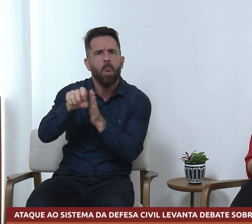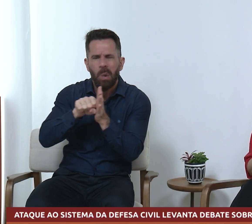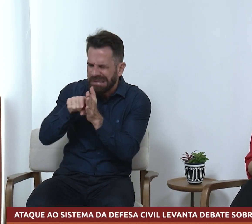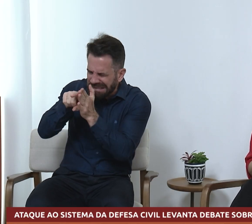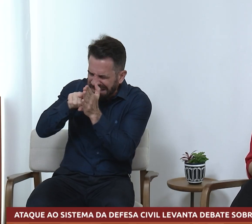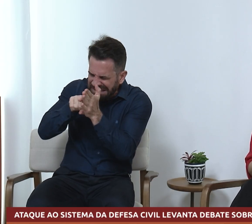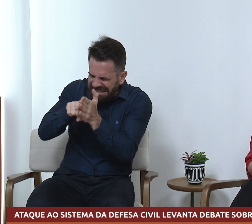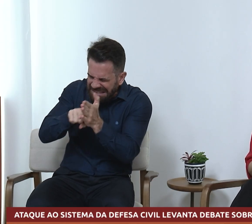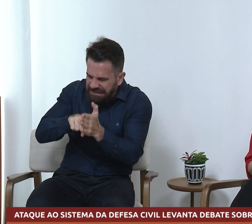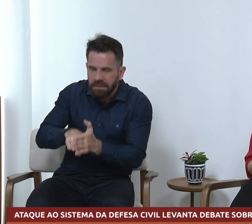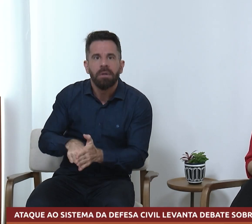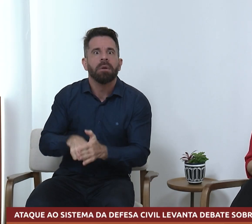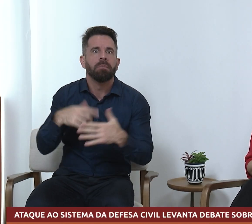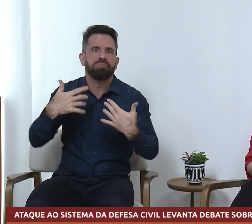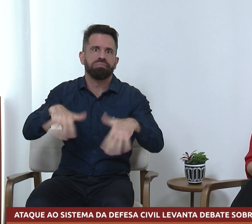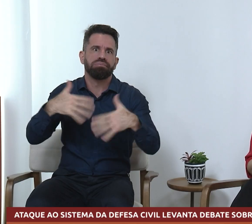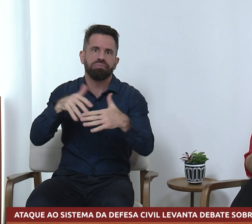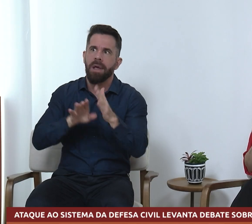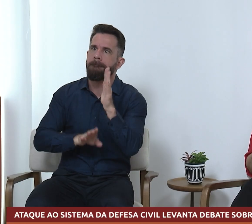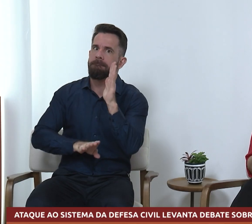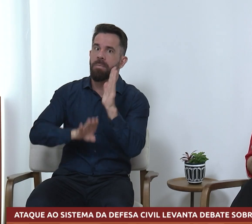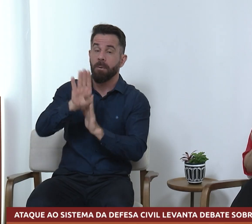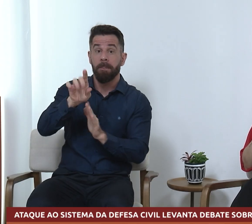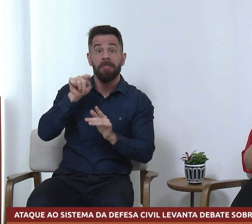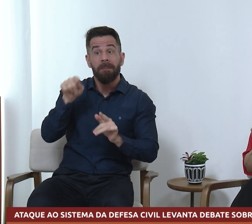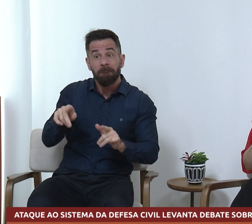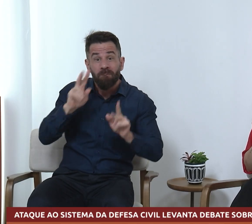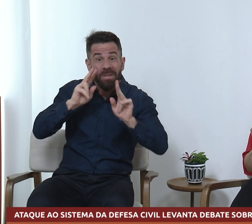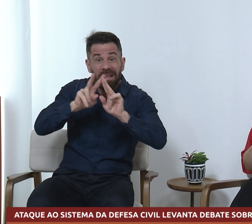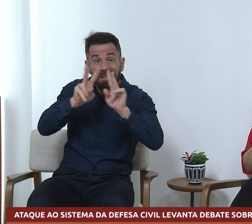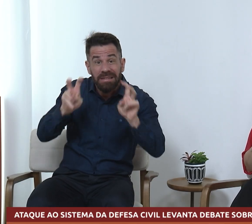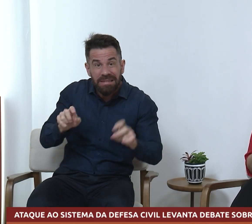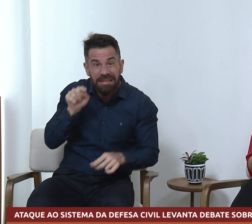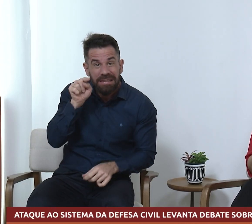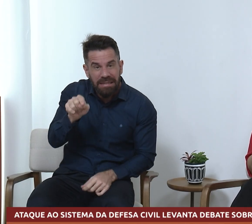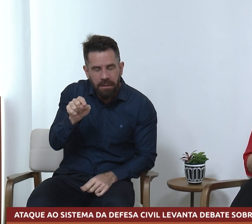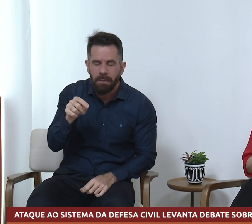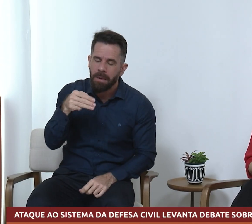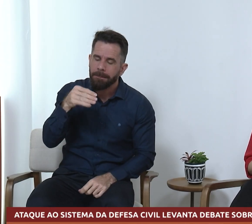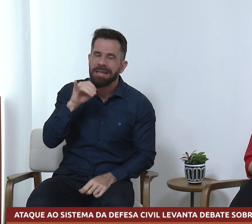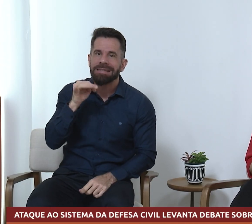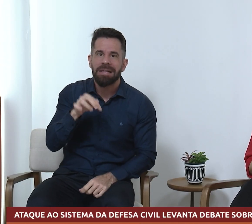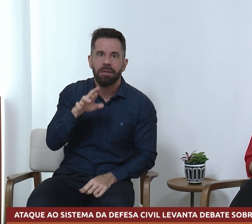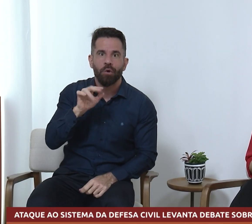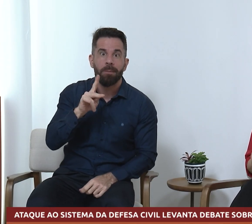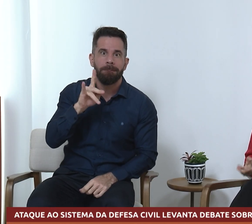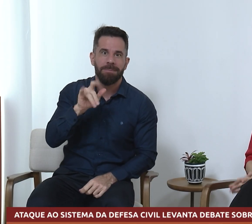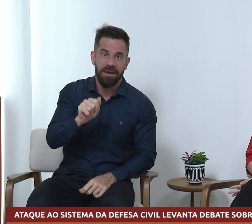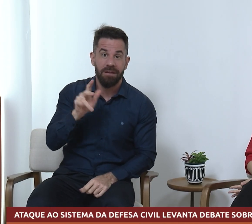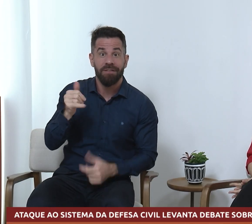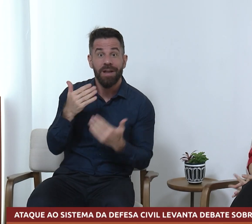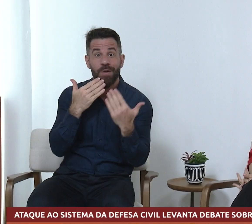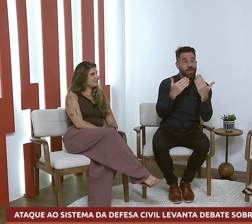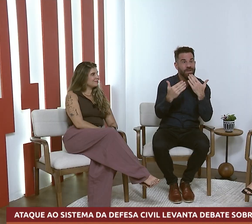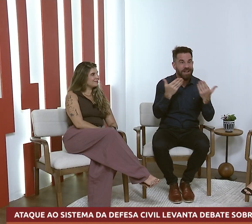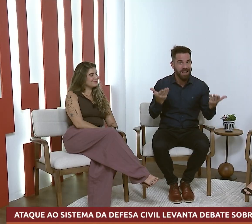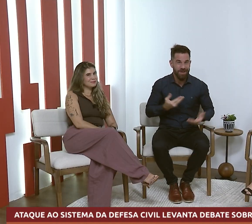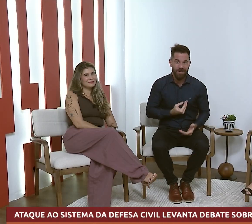dados do buscador. E é sobre esse termo, misantropia, que nós vamos falar agora com a